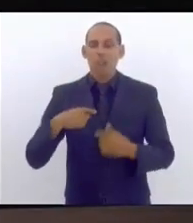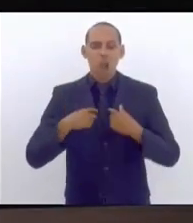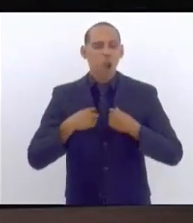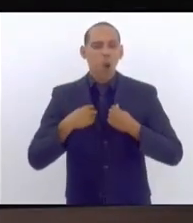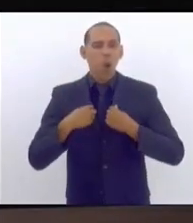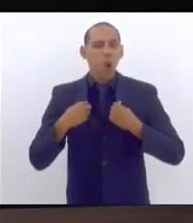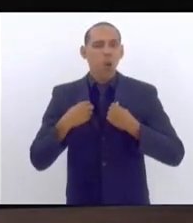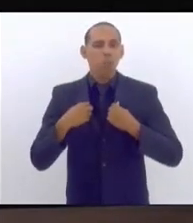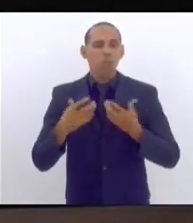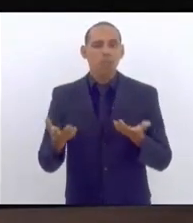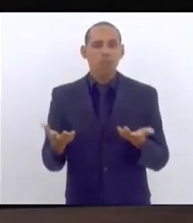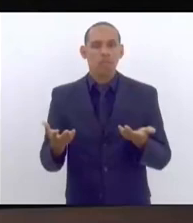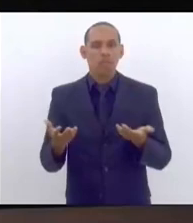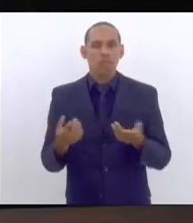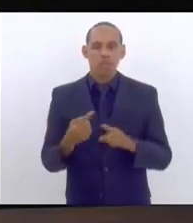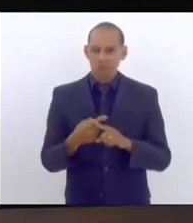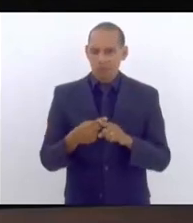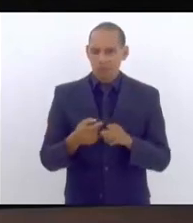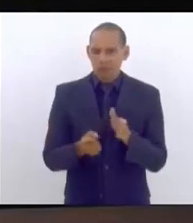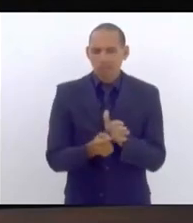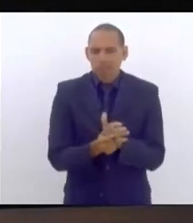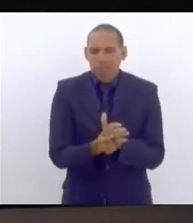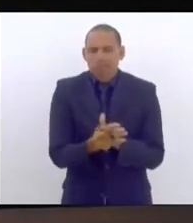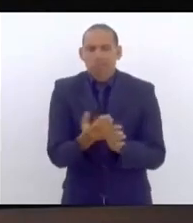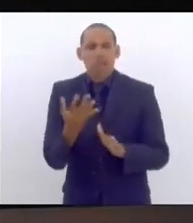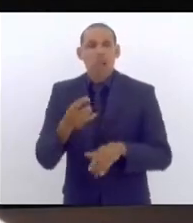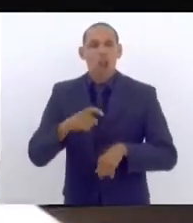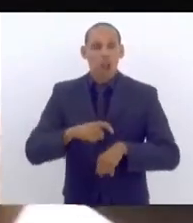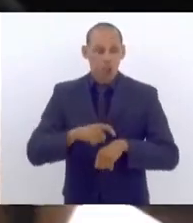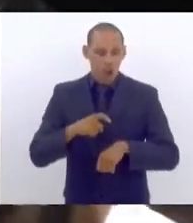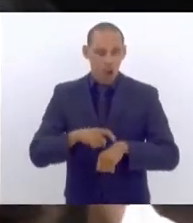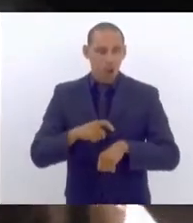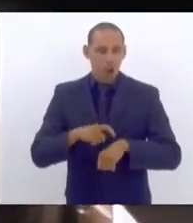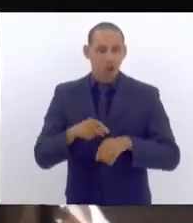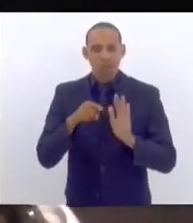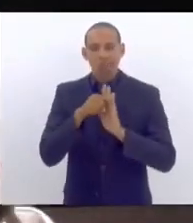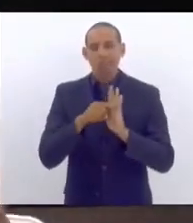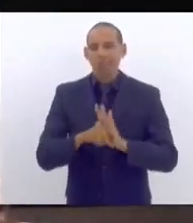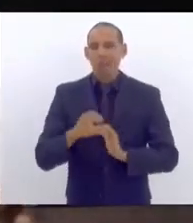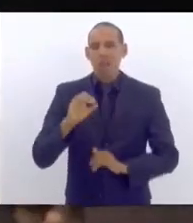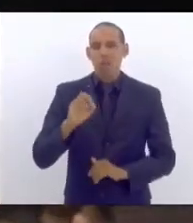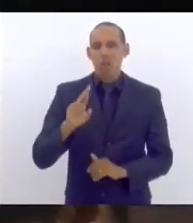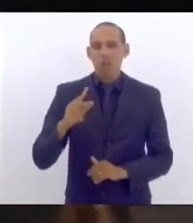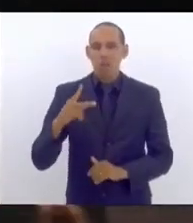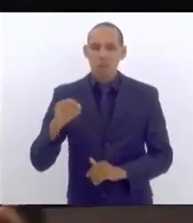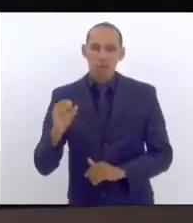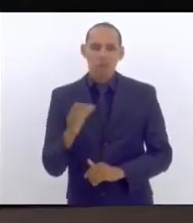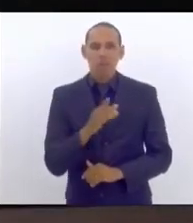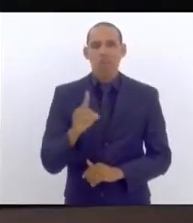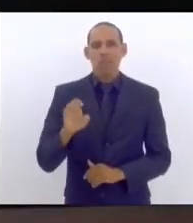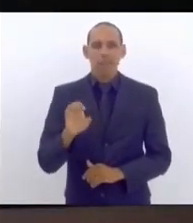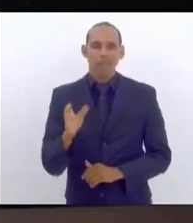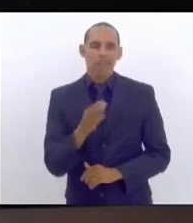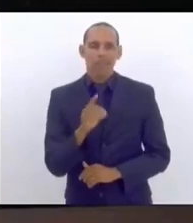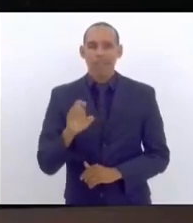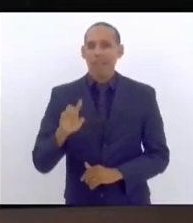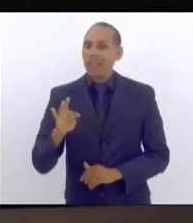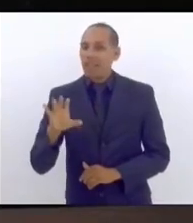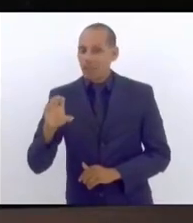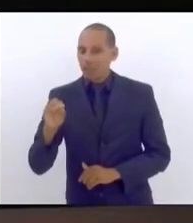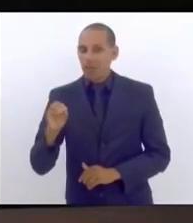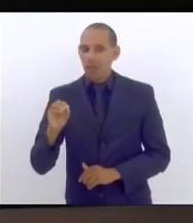roupa. Que muitas vezes, no momento do exame de corpo de delito, da conjunção carnal, é